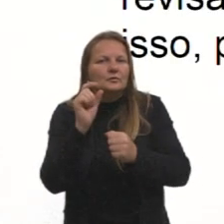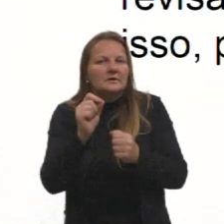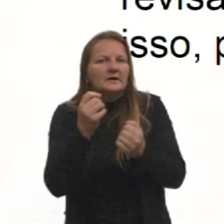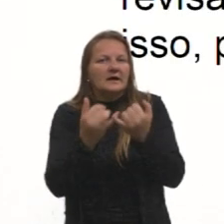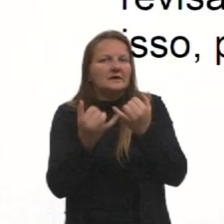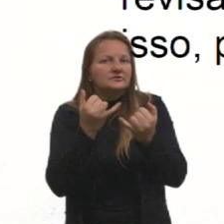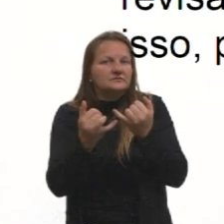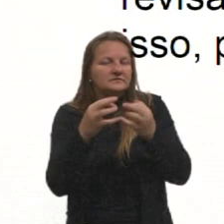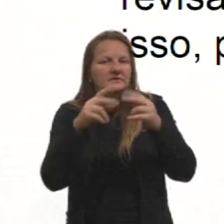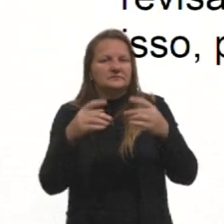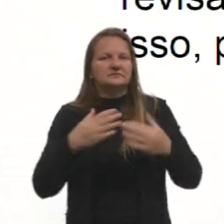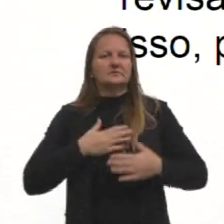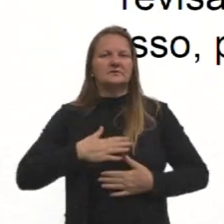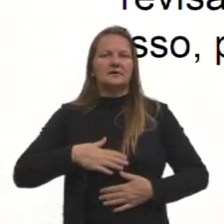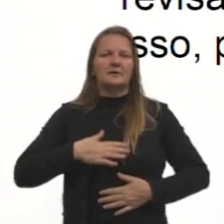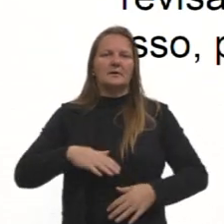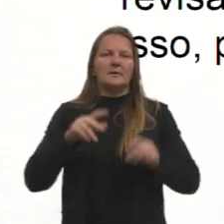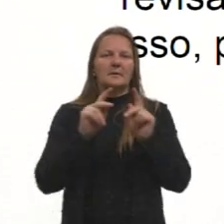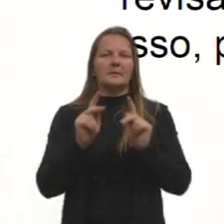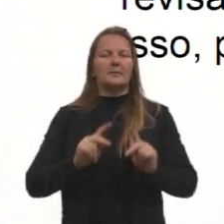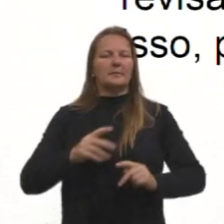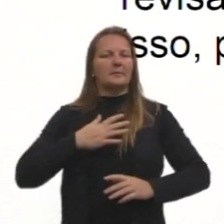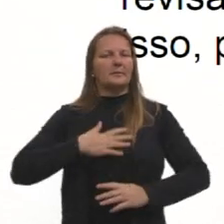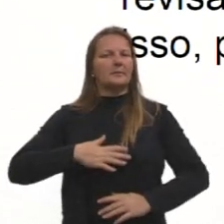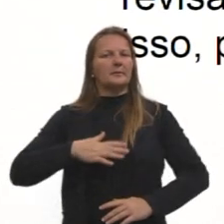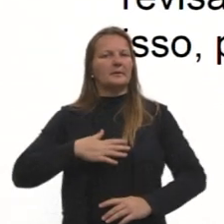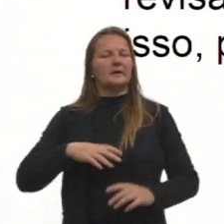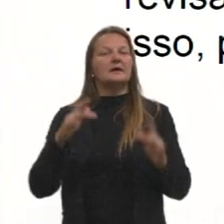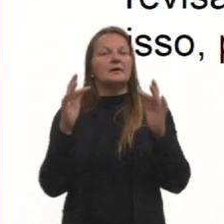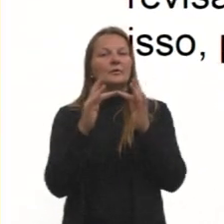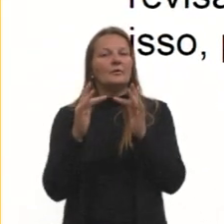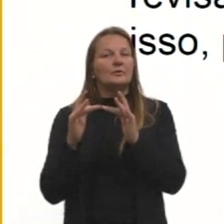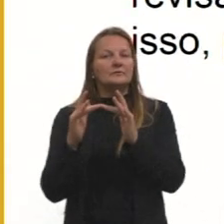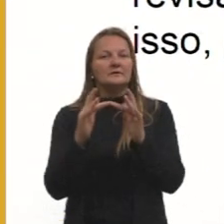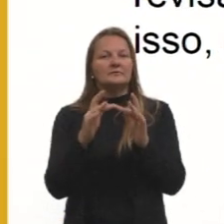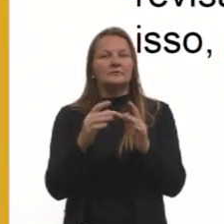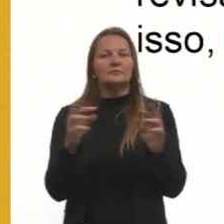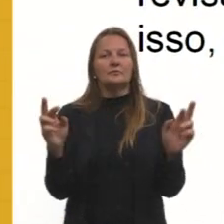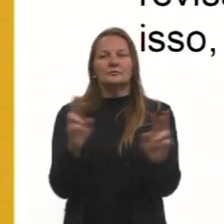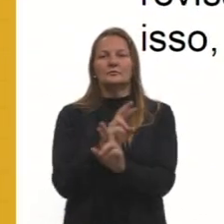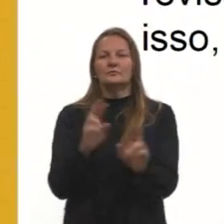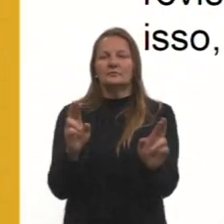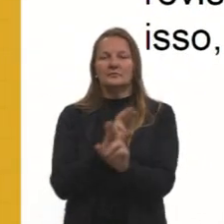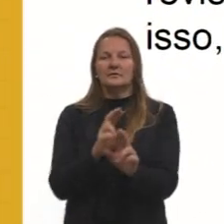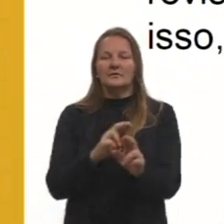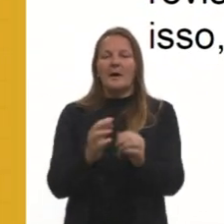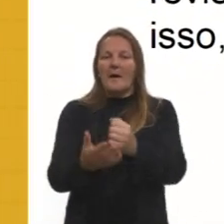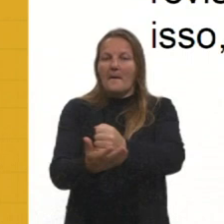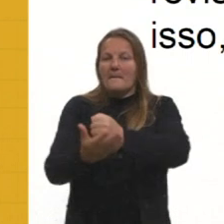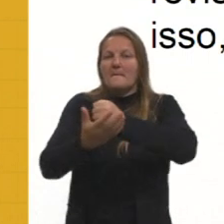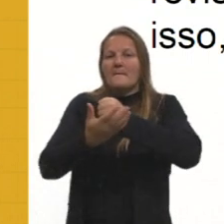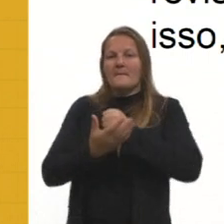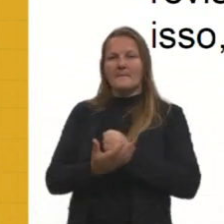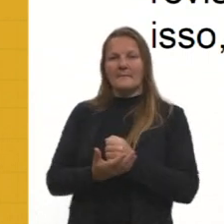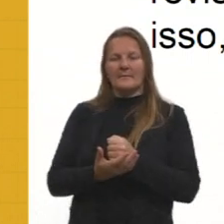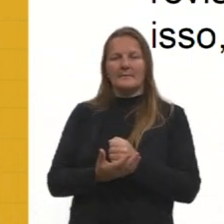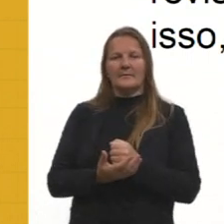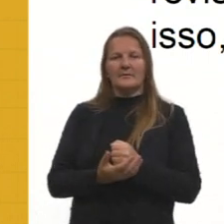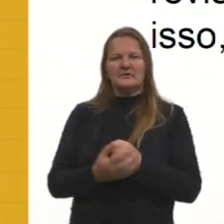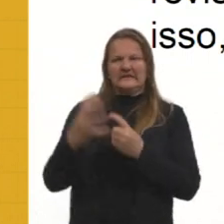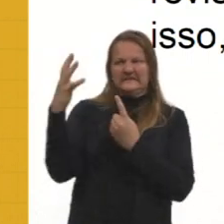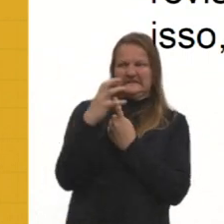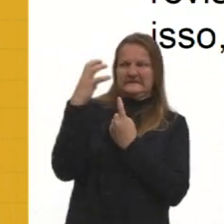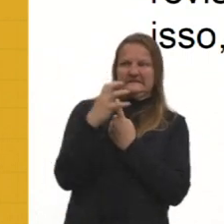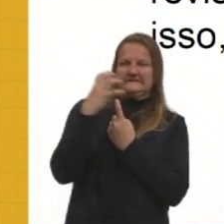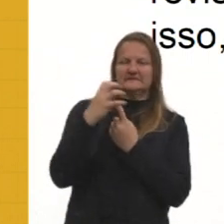que relaxam o importante é que tenham contato com pessoas que têm condições de apoiá-lo sem cobranças